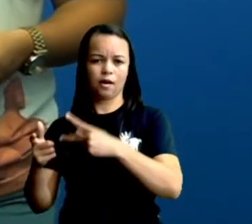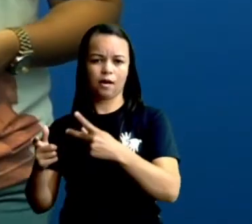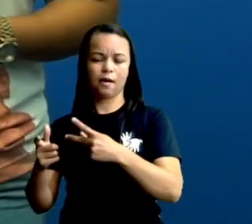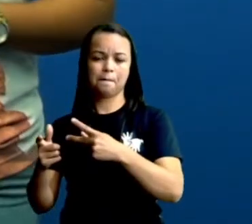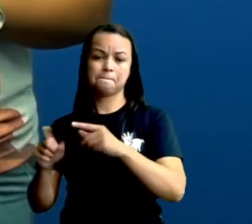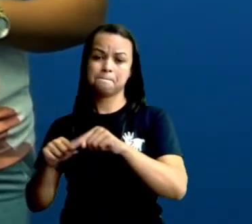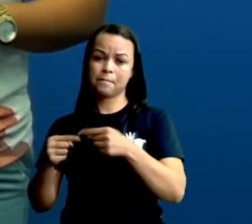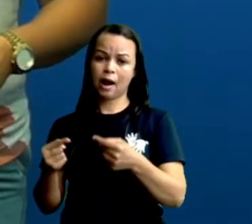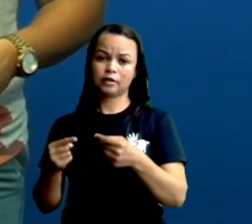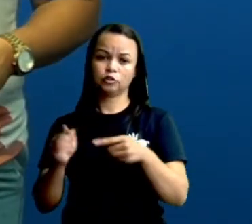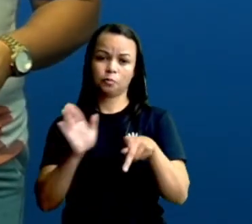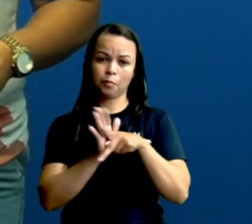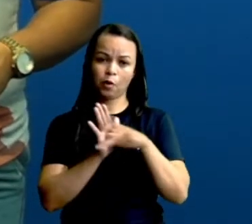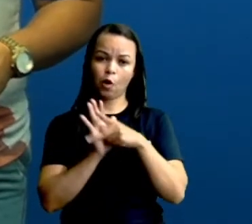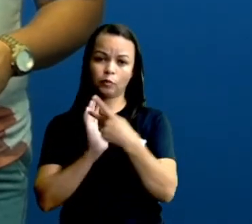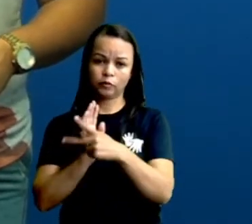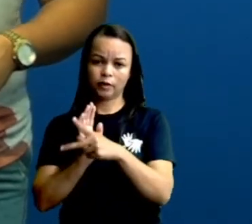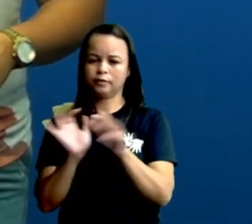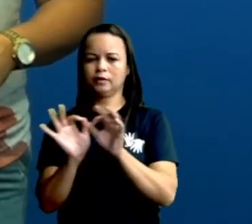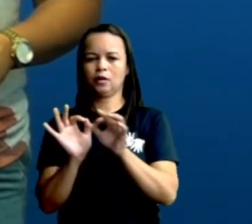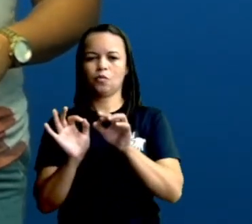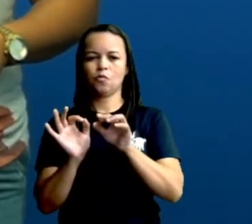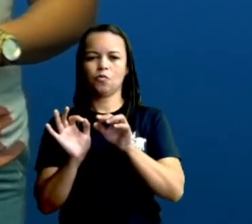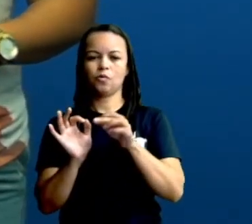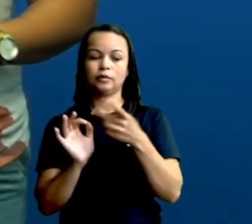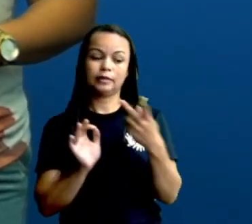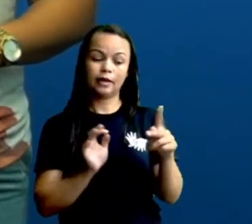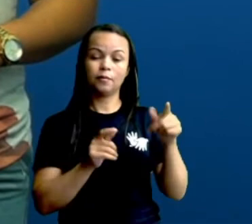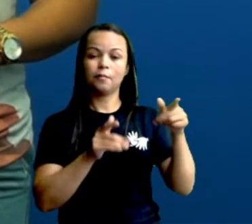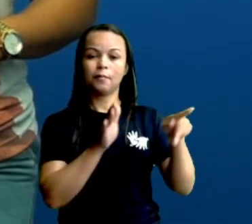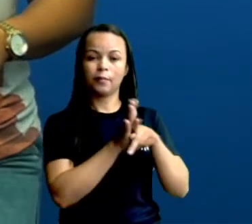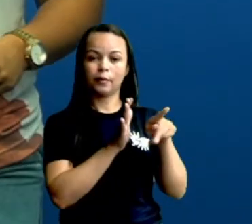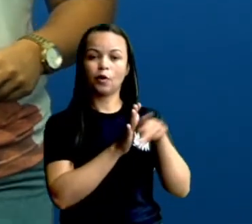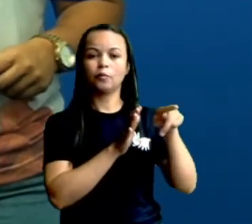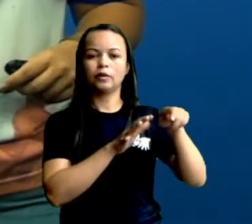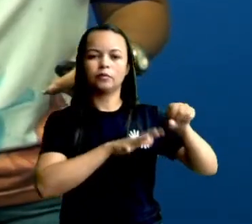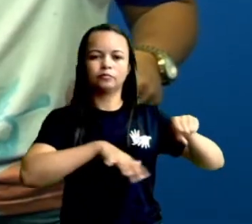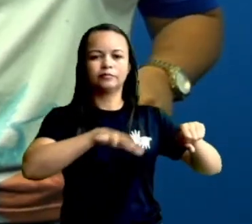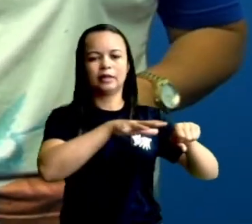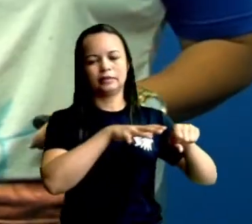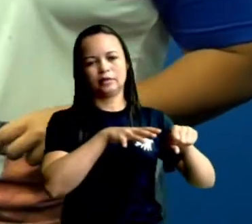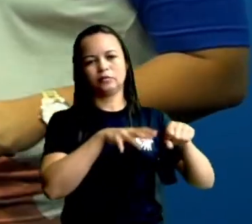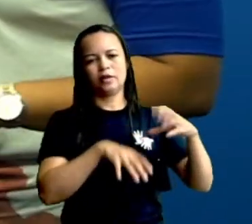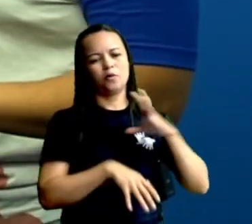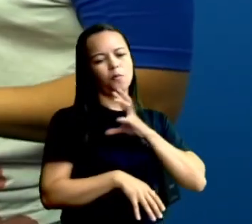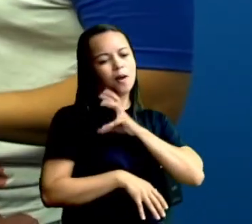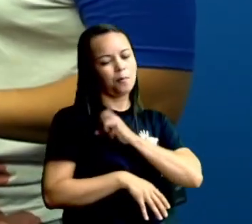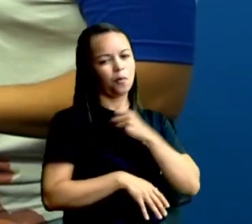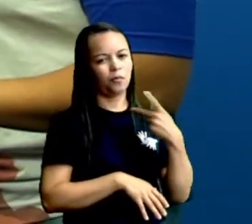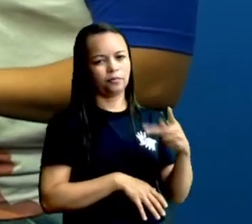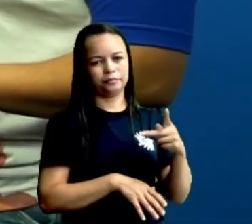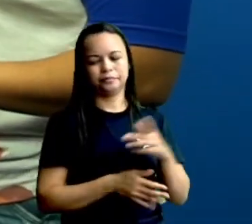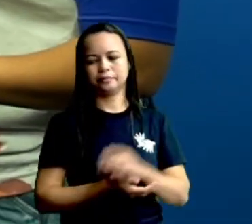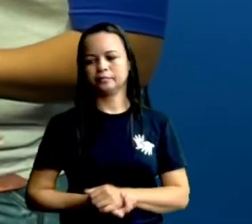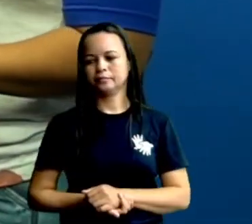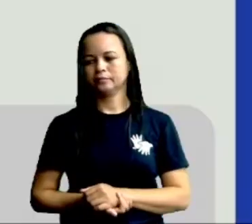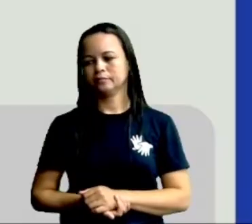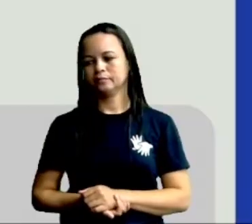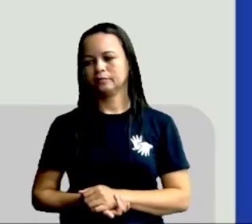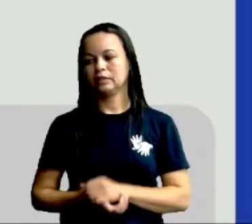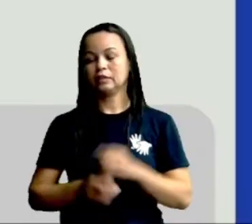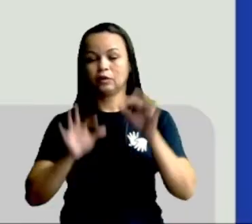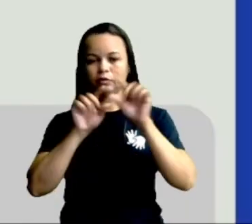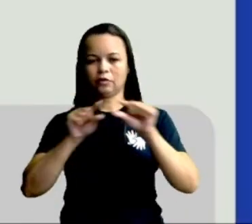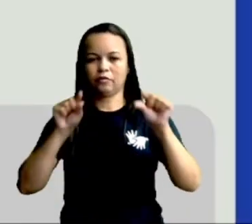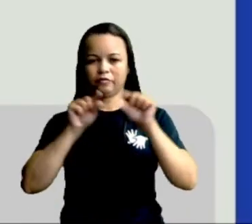dele o lugar dele é no sertão onde ele tem amor lugar e a gente consegue identificar isso em algumas frases sol de que